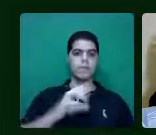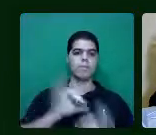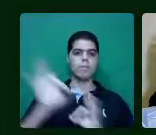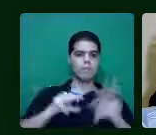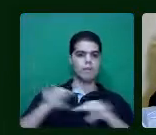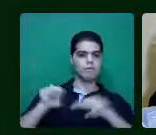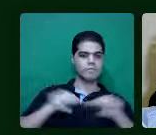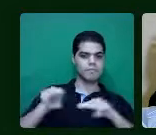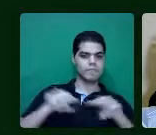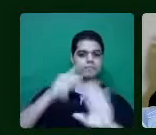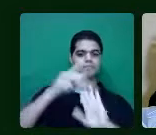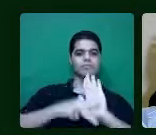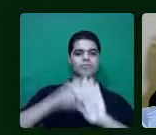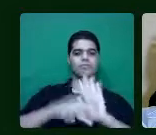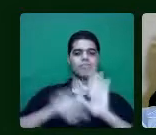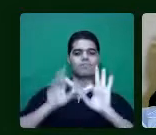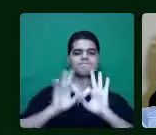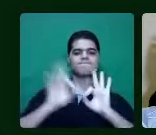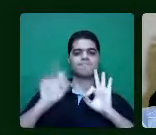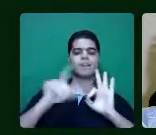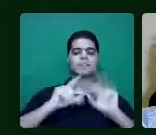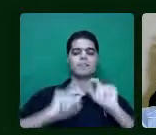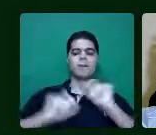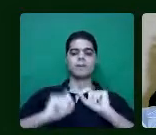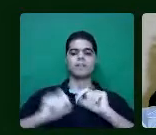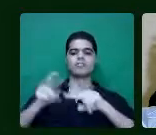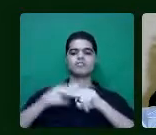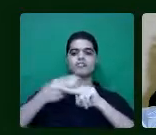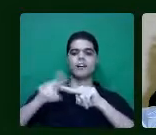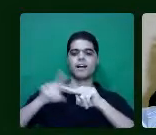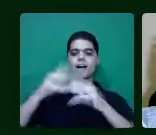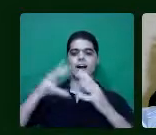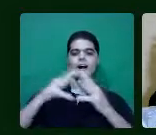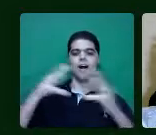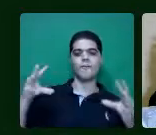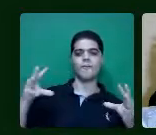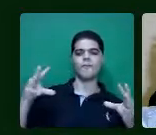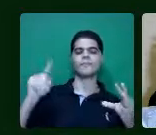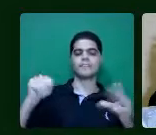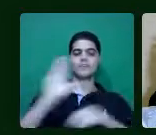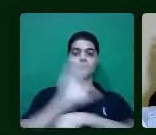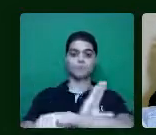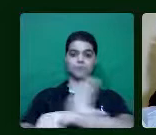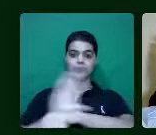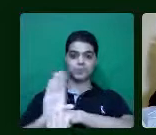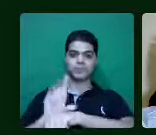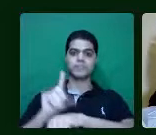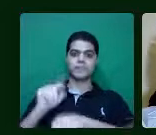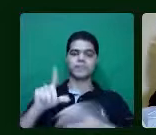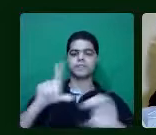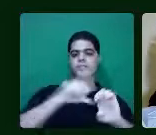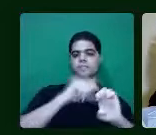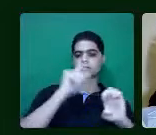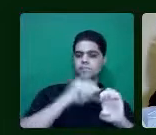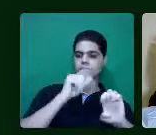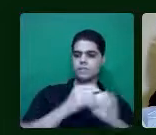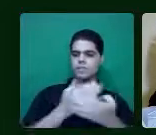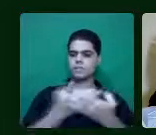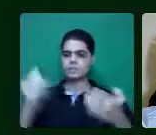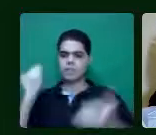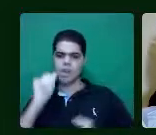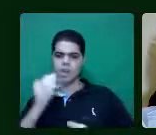É um projeto de extensão e a gente está sempre à disposição para empreendedores e empreendedoras que se